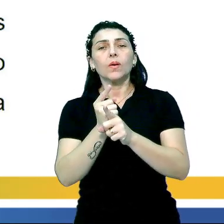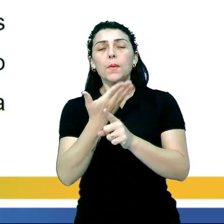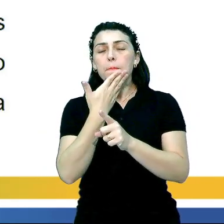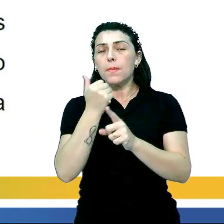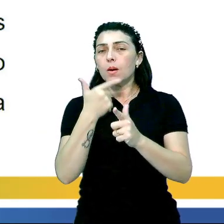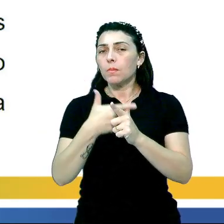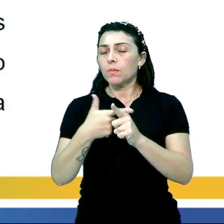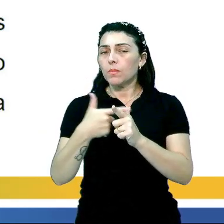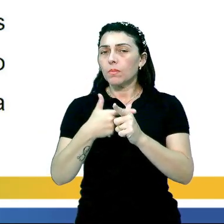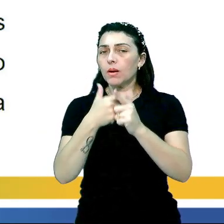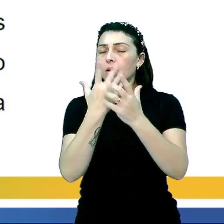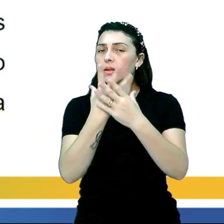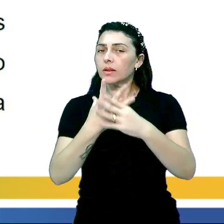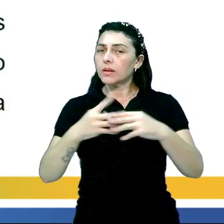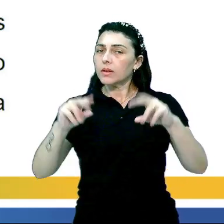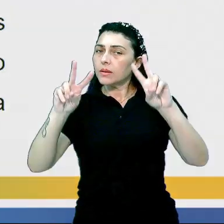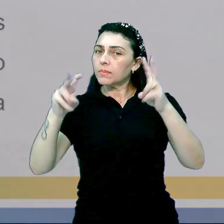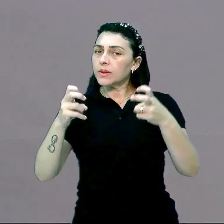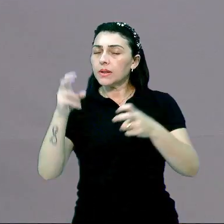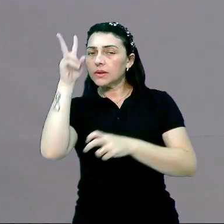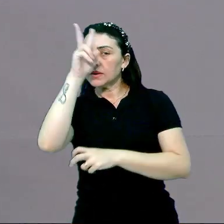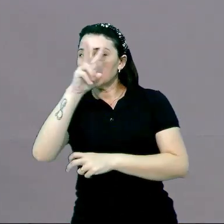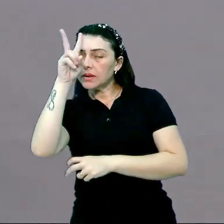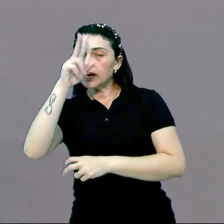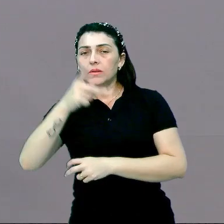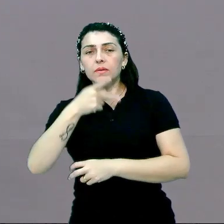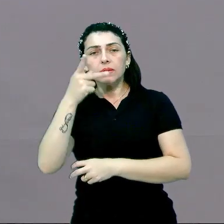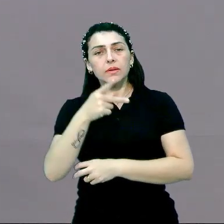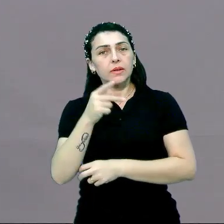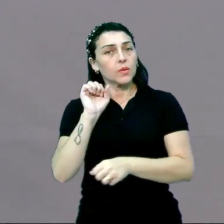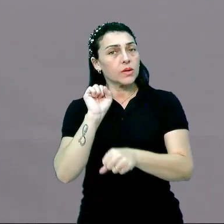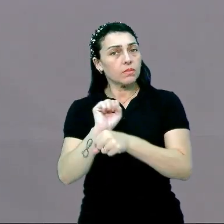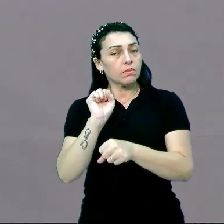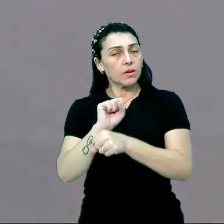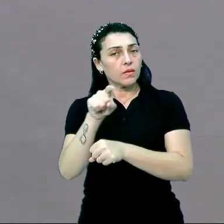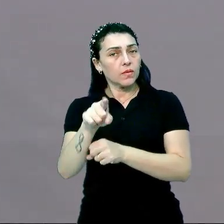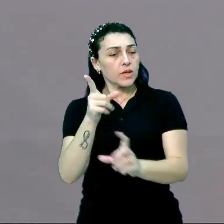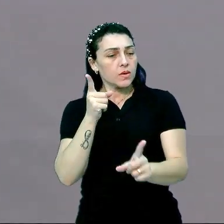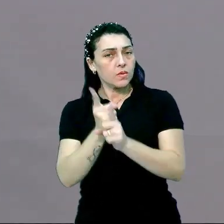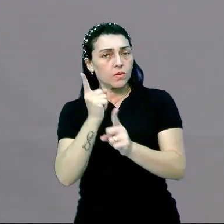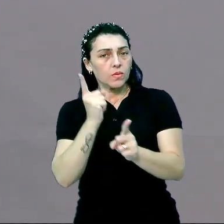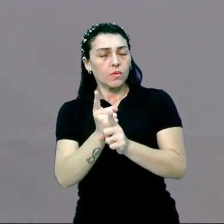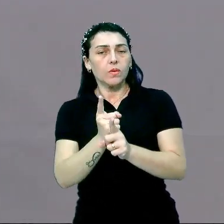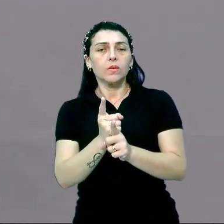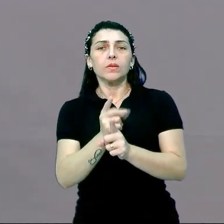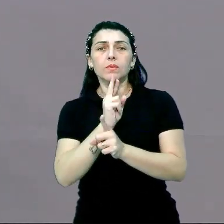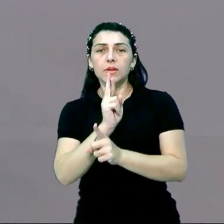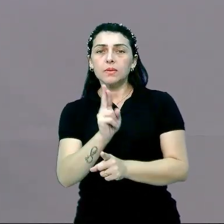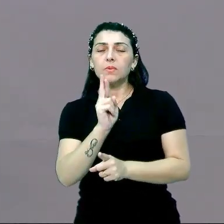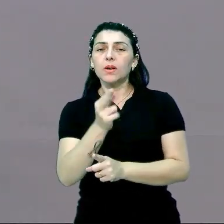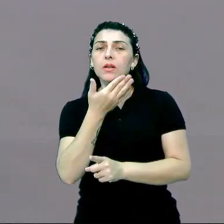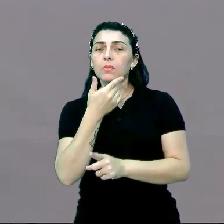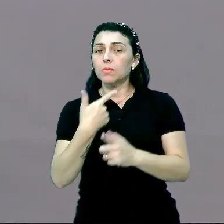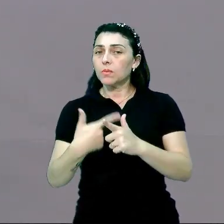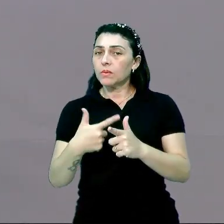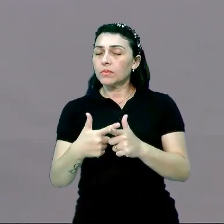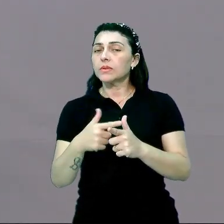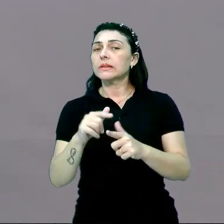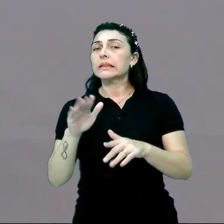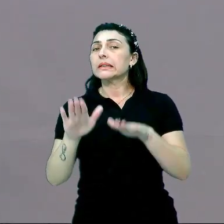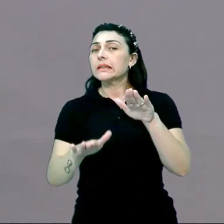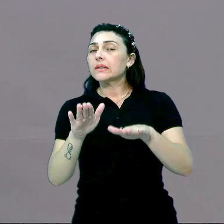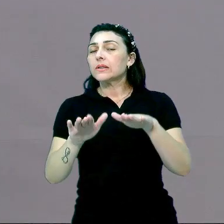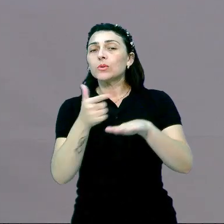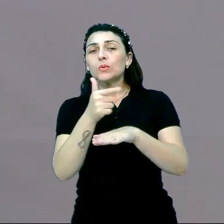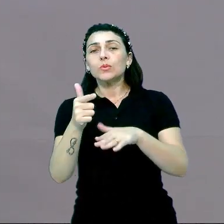solução para o problema tematizado. Lembra que eu falei que eles não esperam que você encontre uma solução para o problema. Talvez o problema